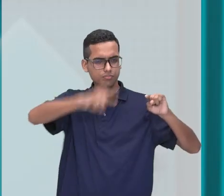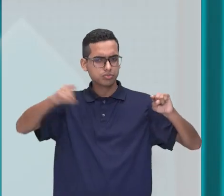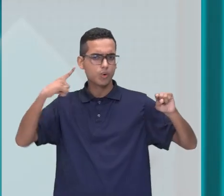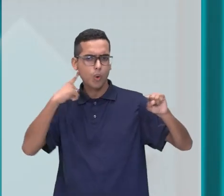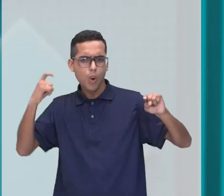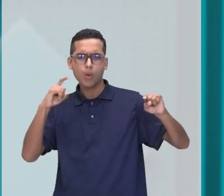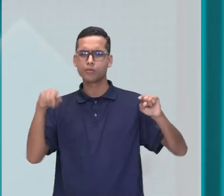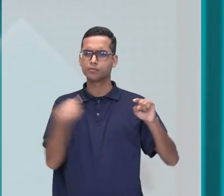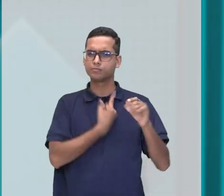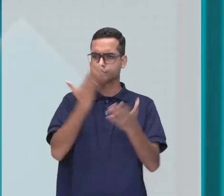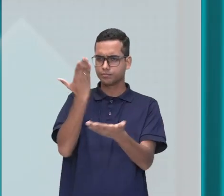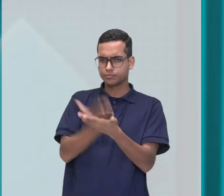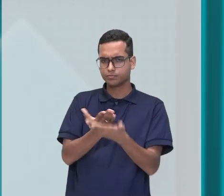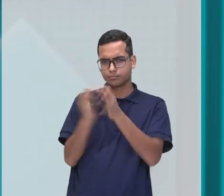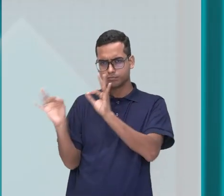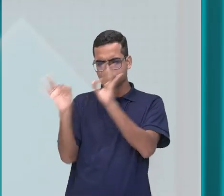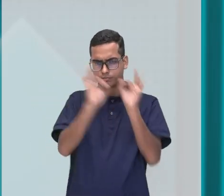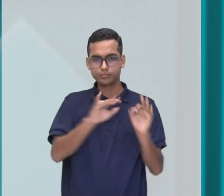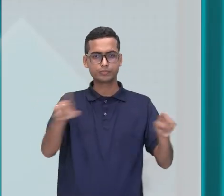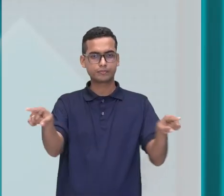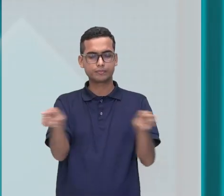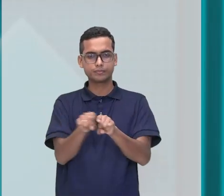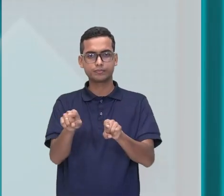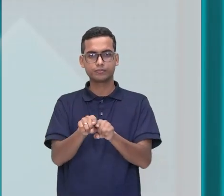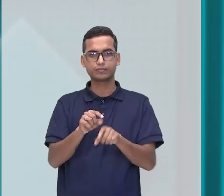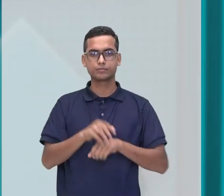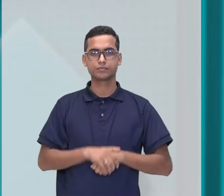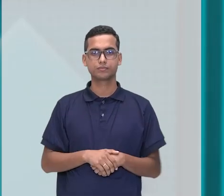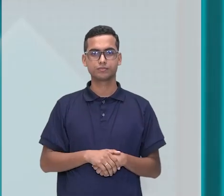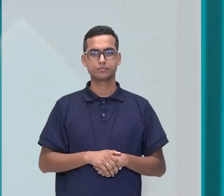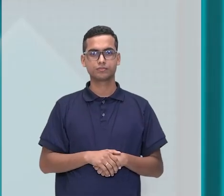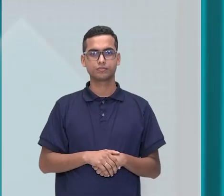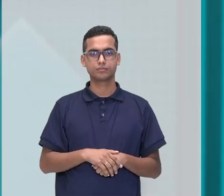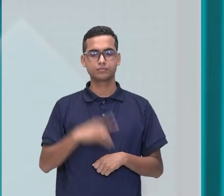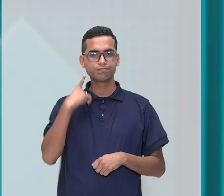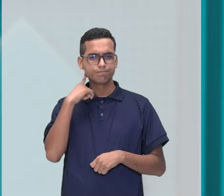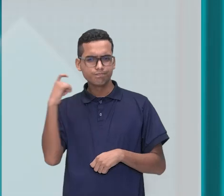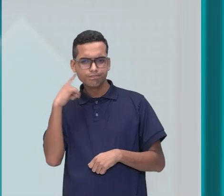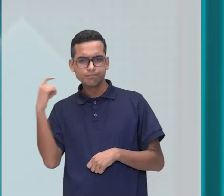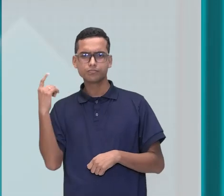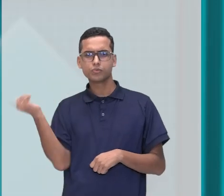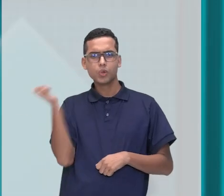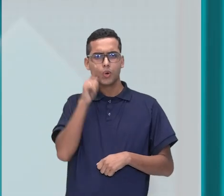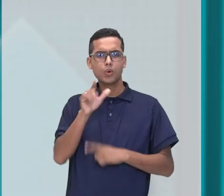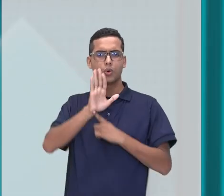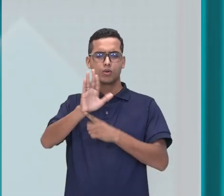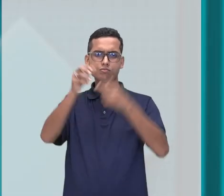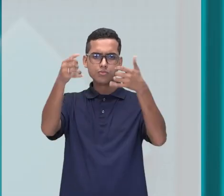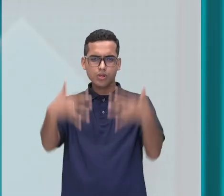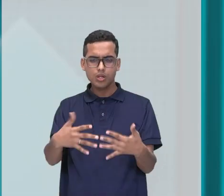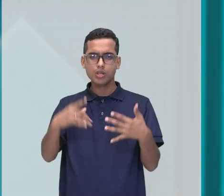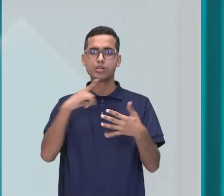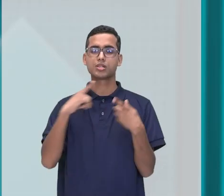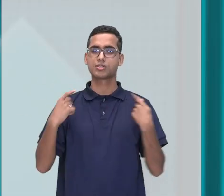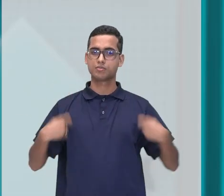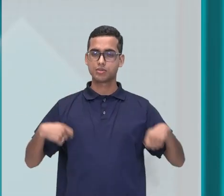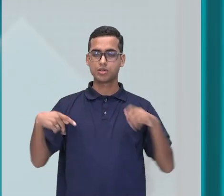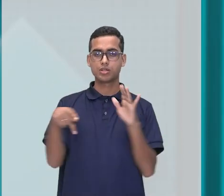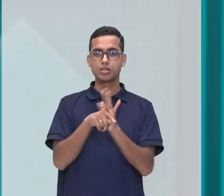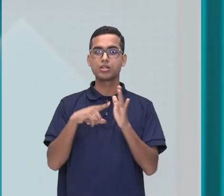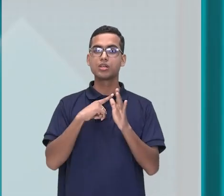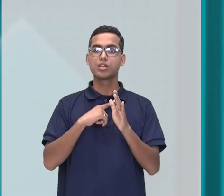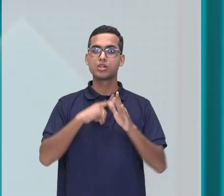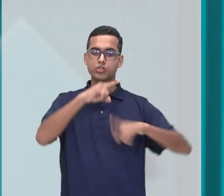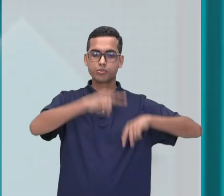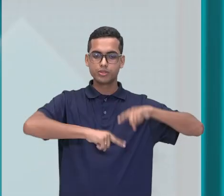vimos. Então, e esses sons, para que ela aconteça, ele precisa de uma fonte sonora, não é isso? Então,